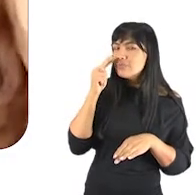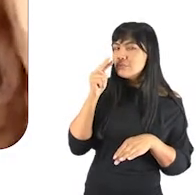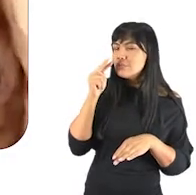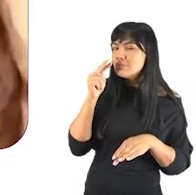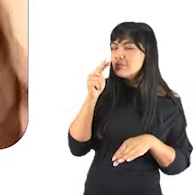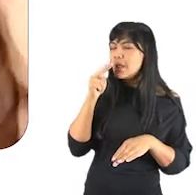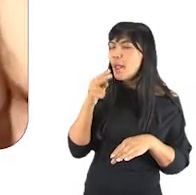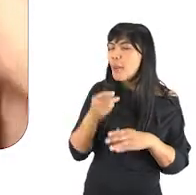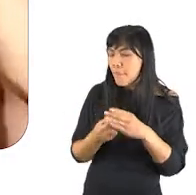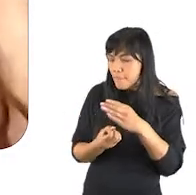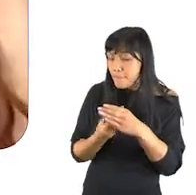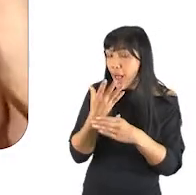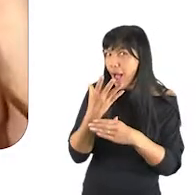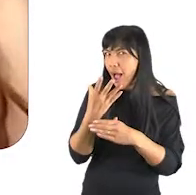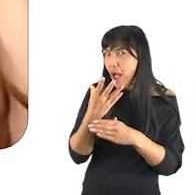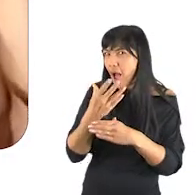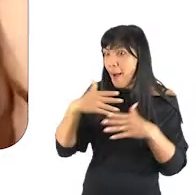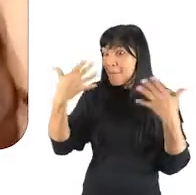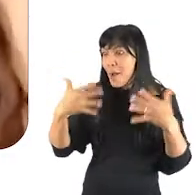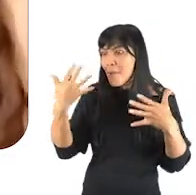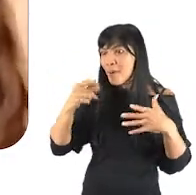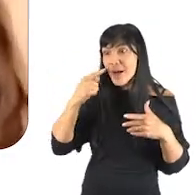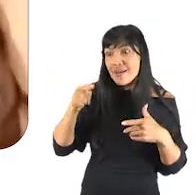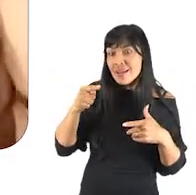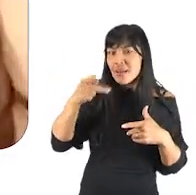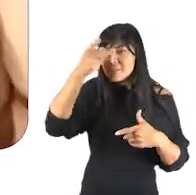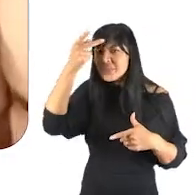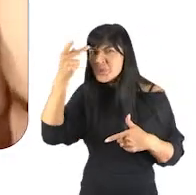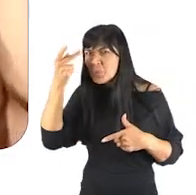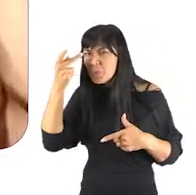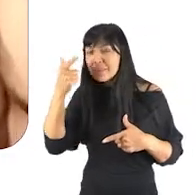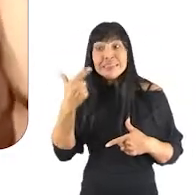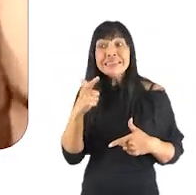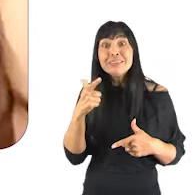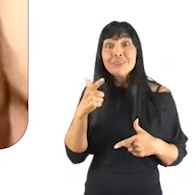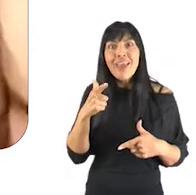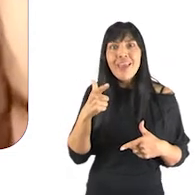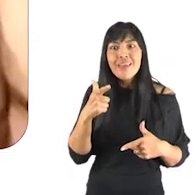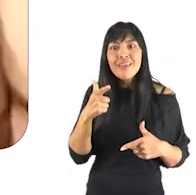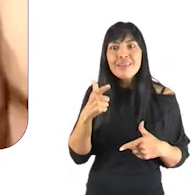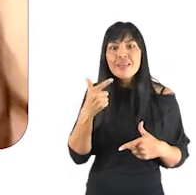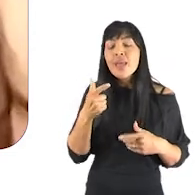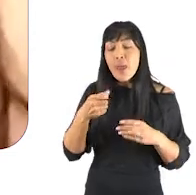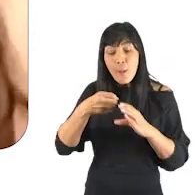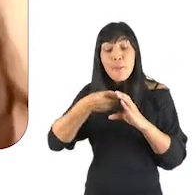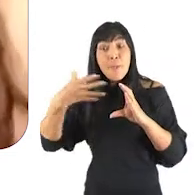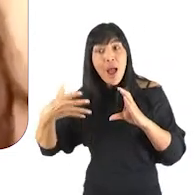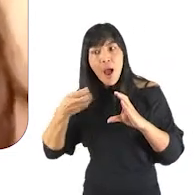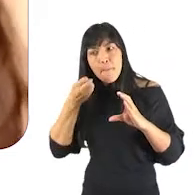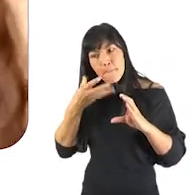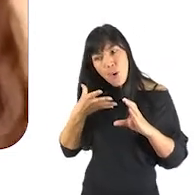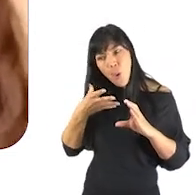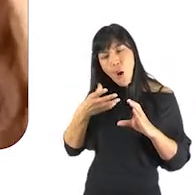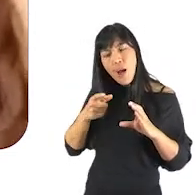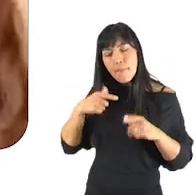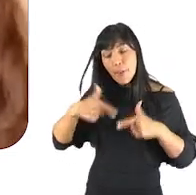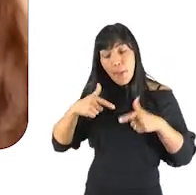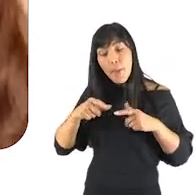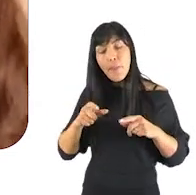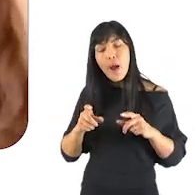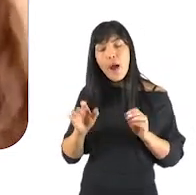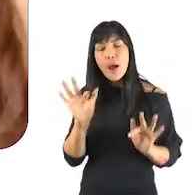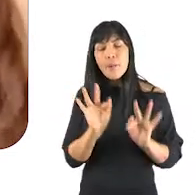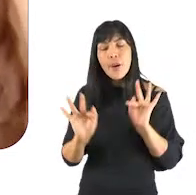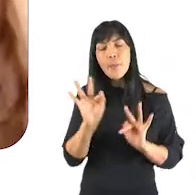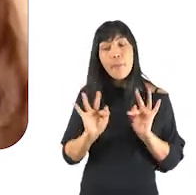de criar uma exclusão daqueles que não possuem, né, a competência para trabalhar com a tecnologia